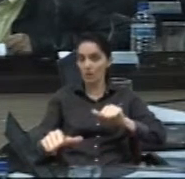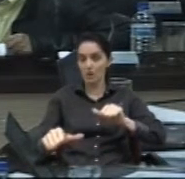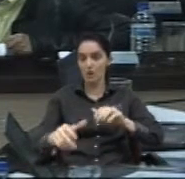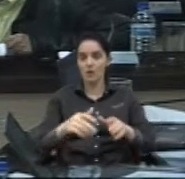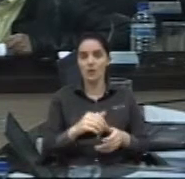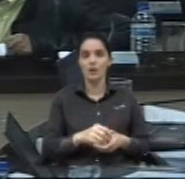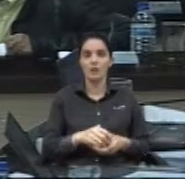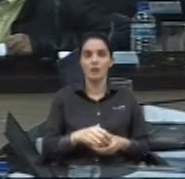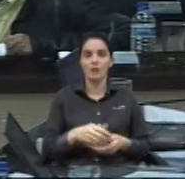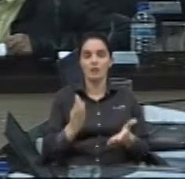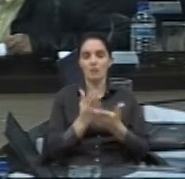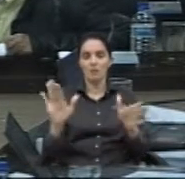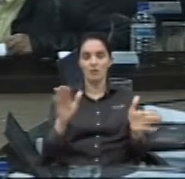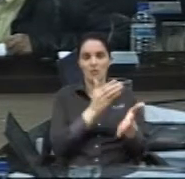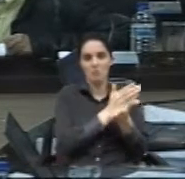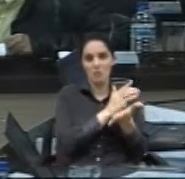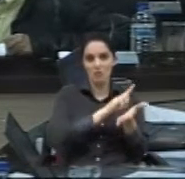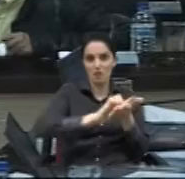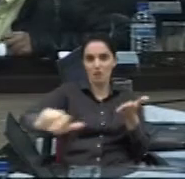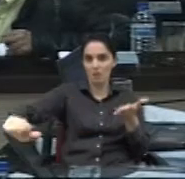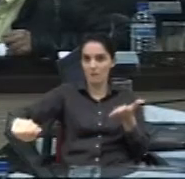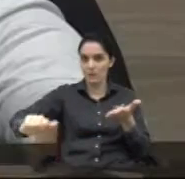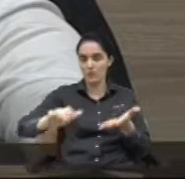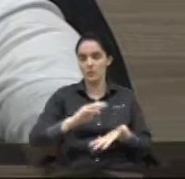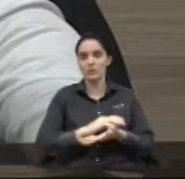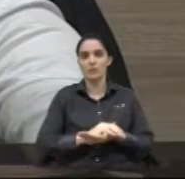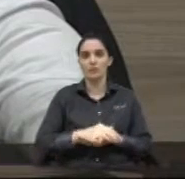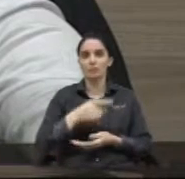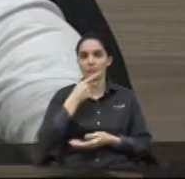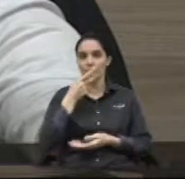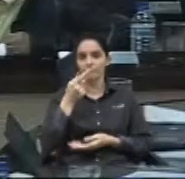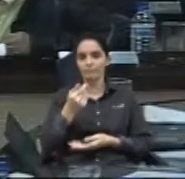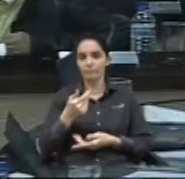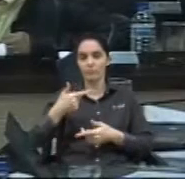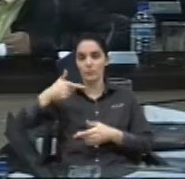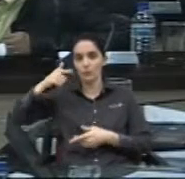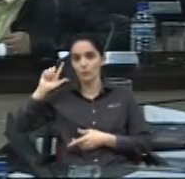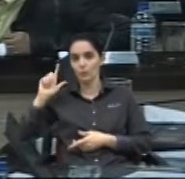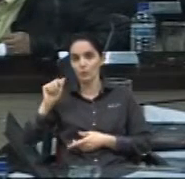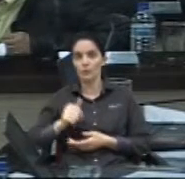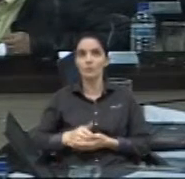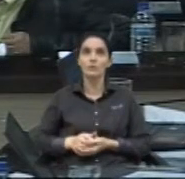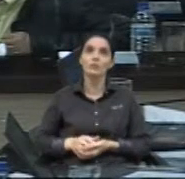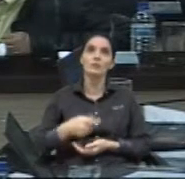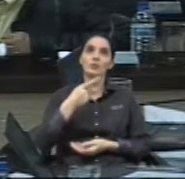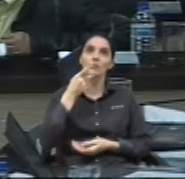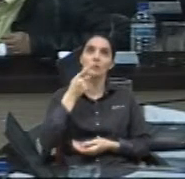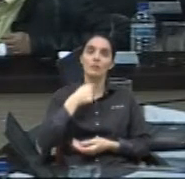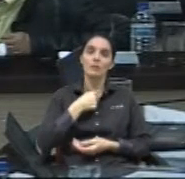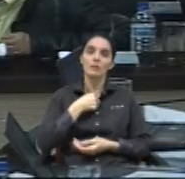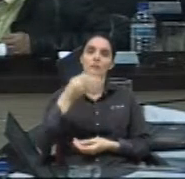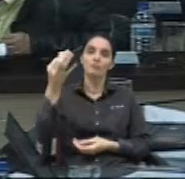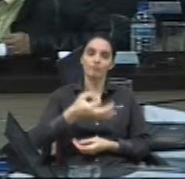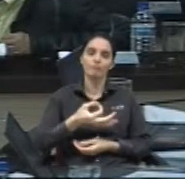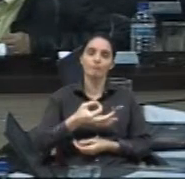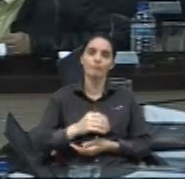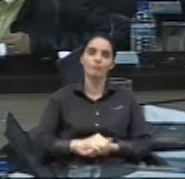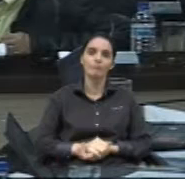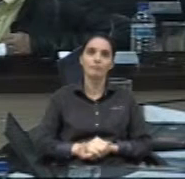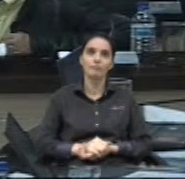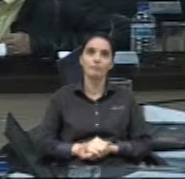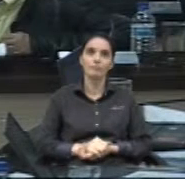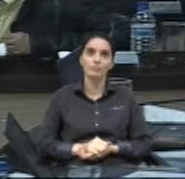de dezembro deste ano. Eu disse isto há 25 dias e ontem o Romero Jucá me deu razão e no grampo acabou